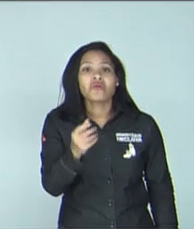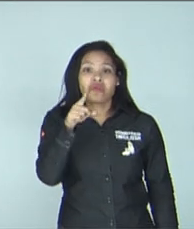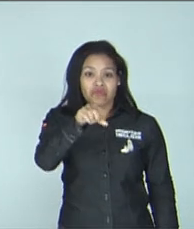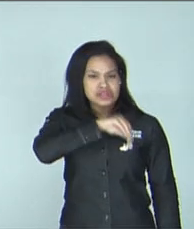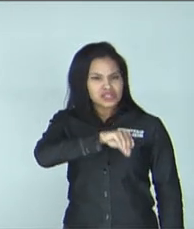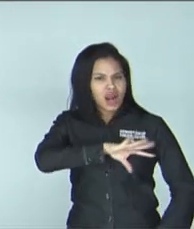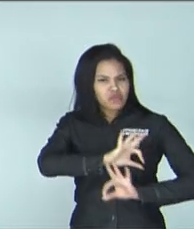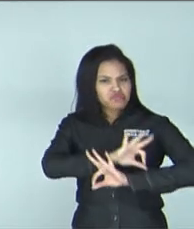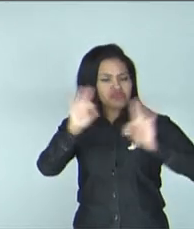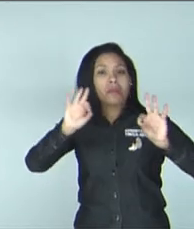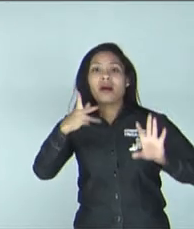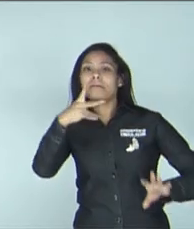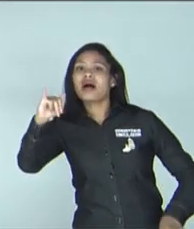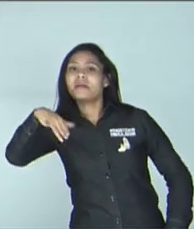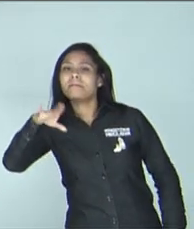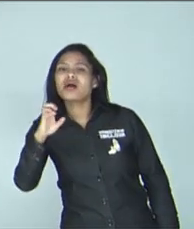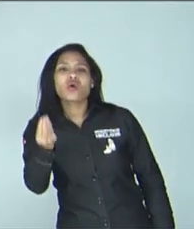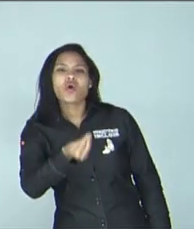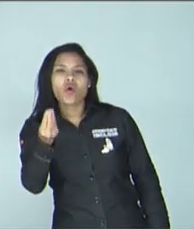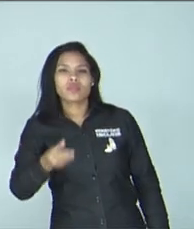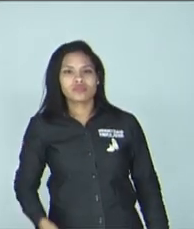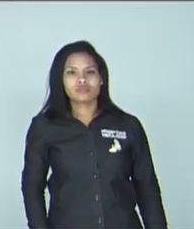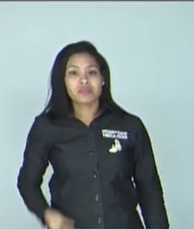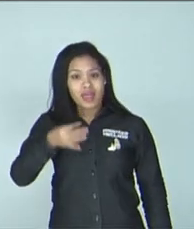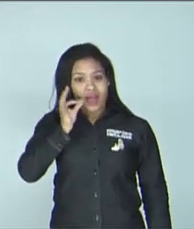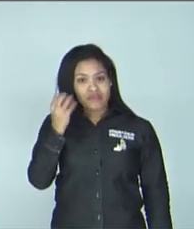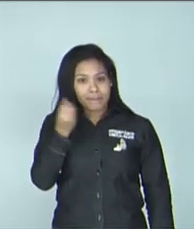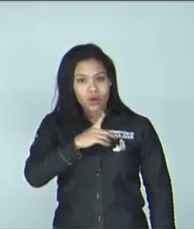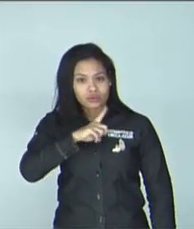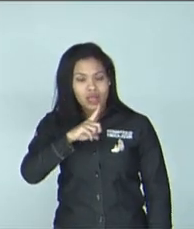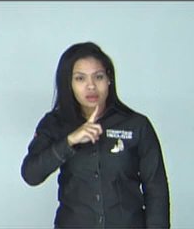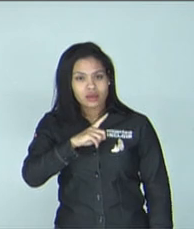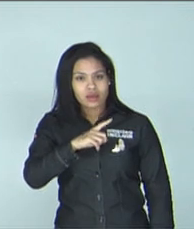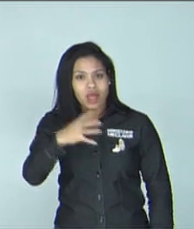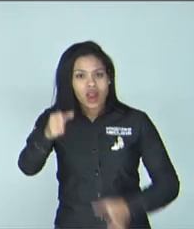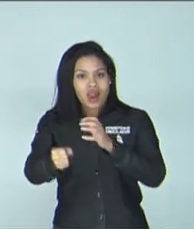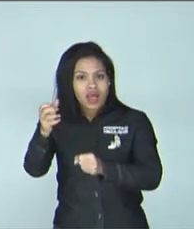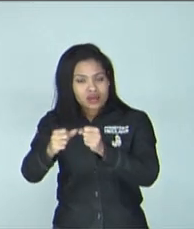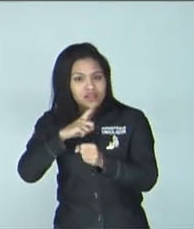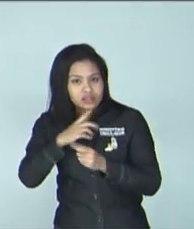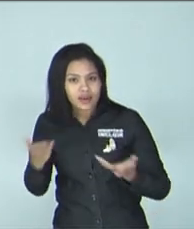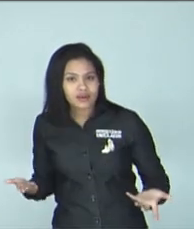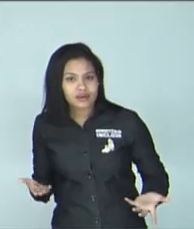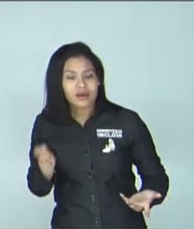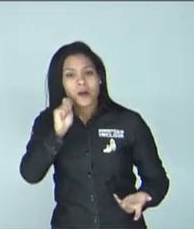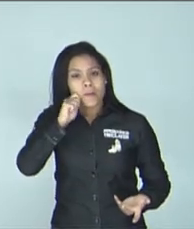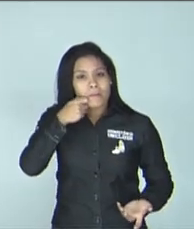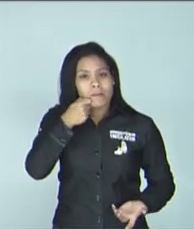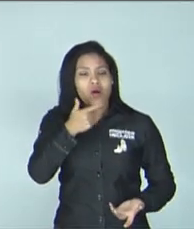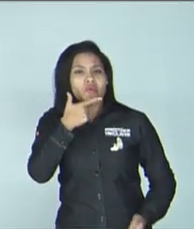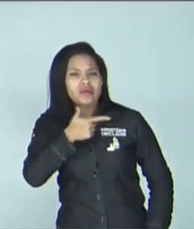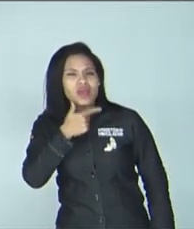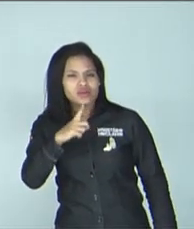comendo fruta e tem um cafezinho para eles bonzinho lá tem leite para tomar um café com leite de tarde com o pãozinho com queijo